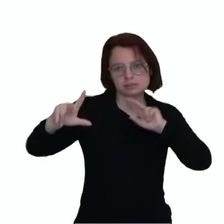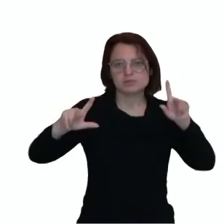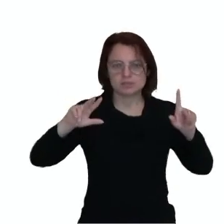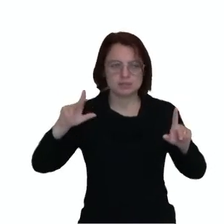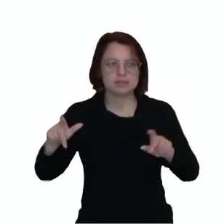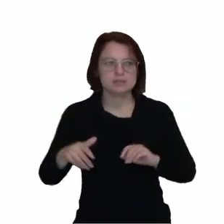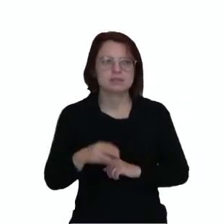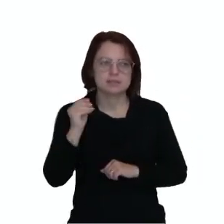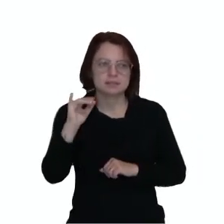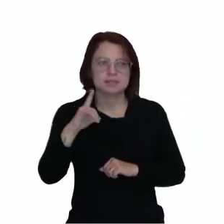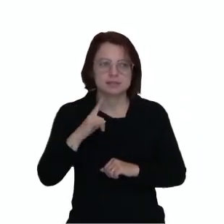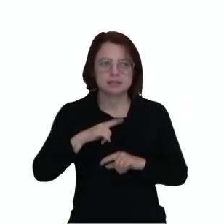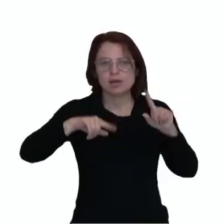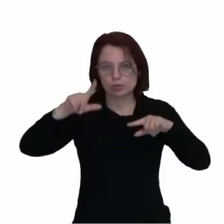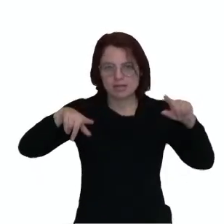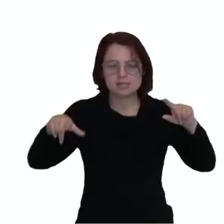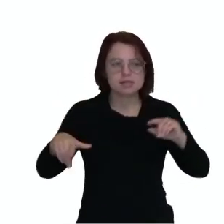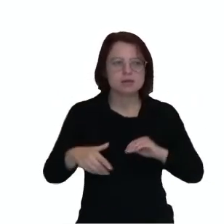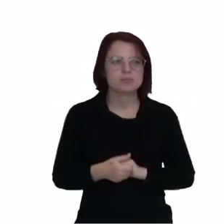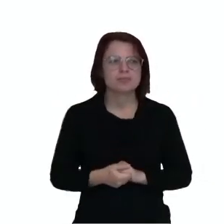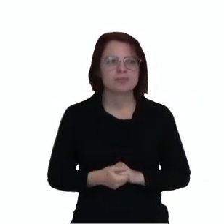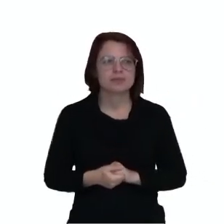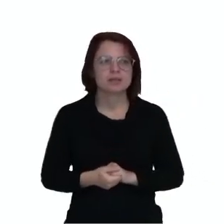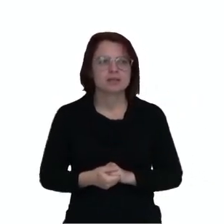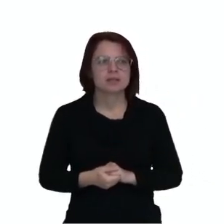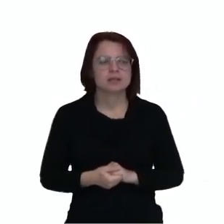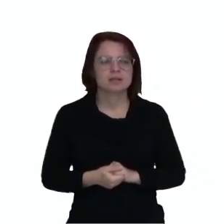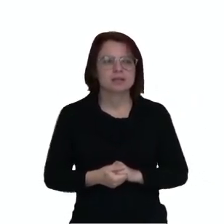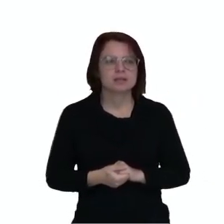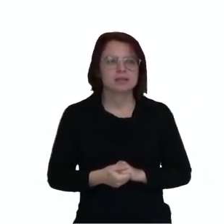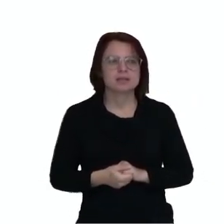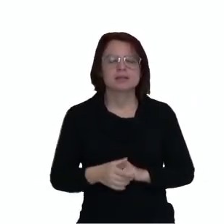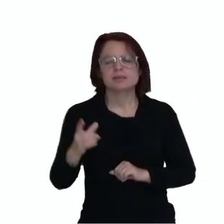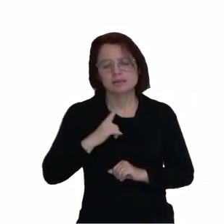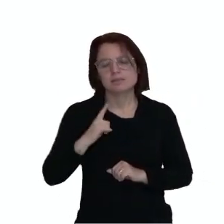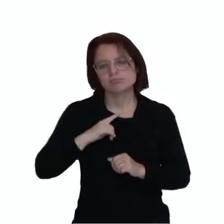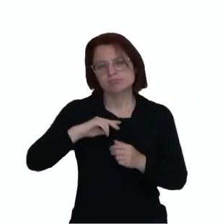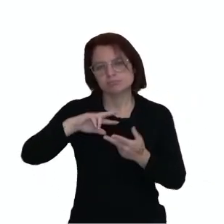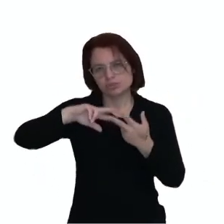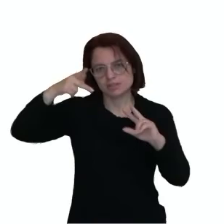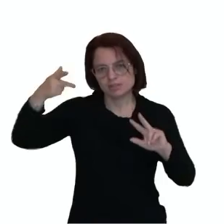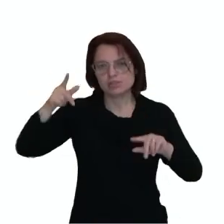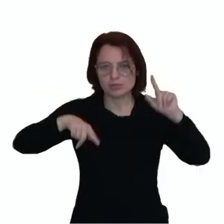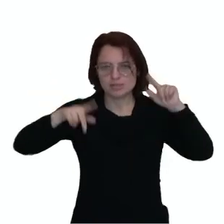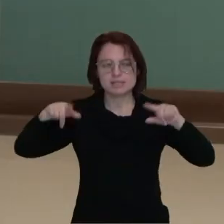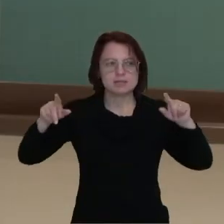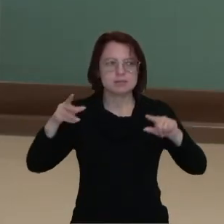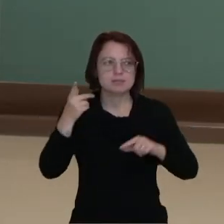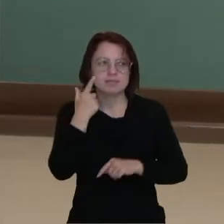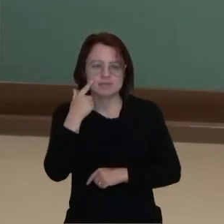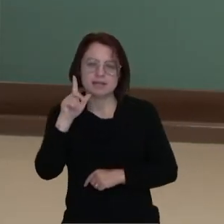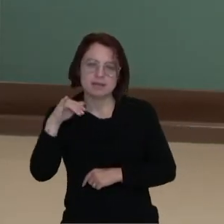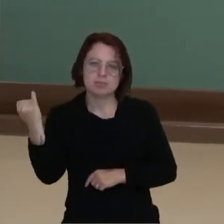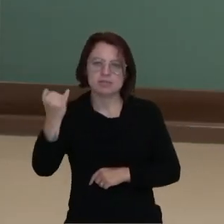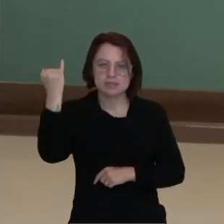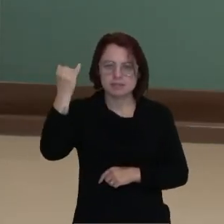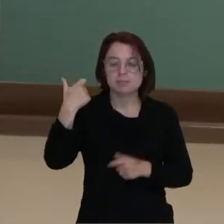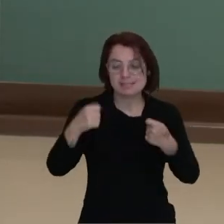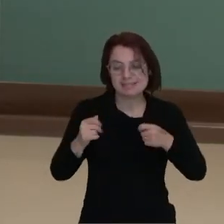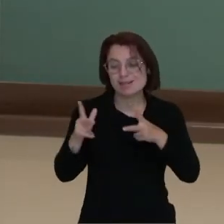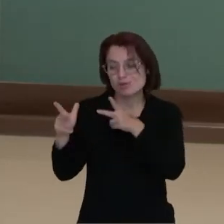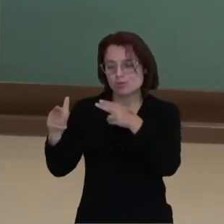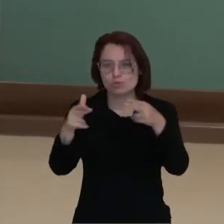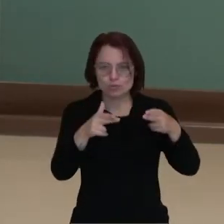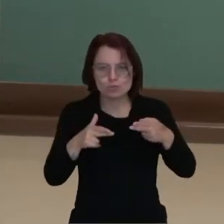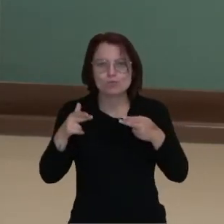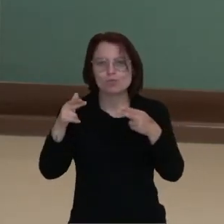né? Alterações cromossômicas, lá tem alterações genéticas, né? Lembra que eu falei que é importante que se mantenha o